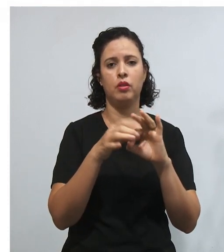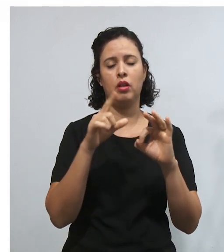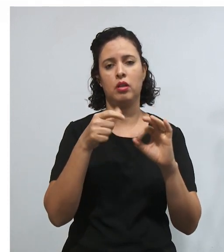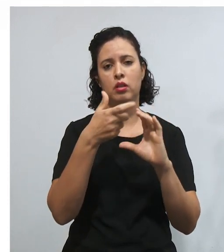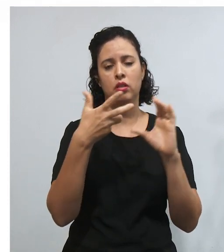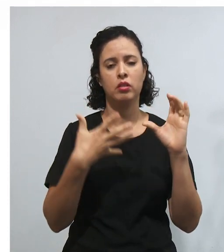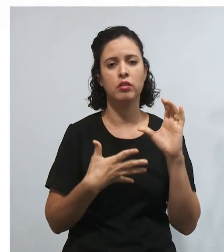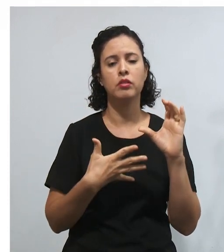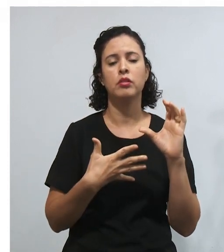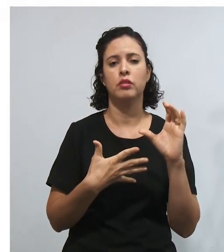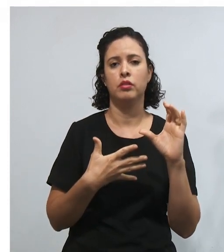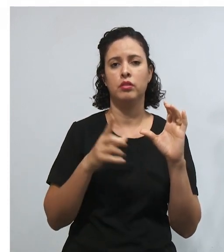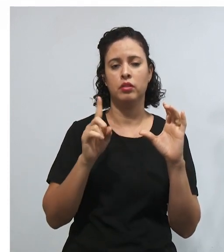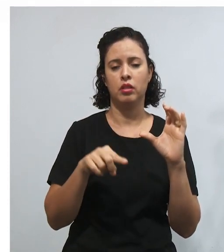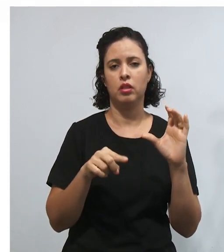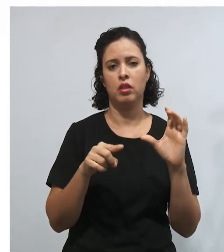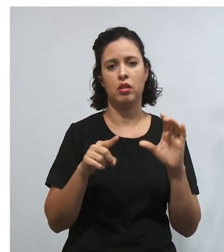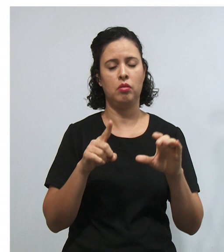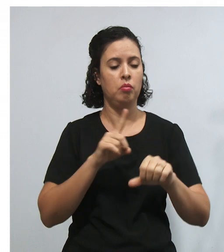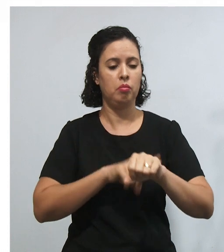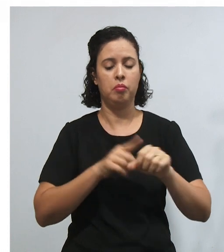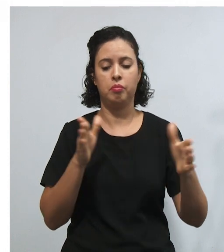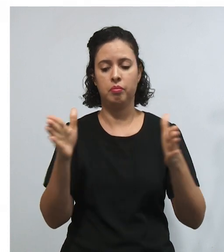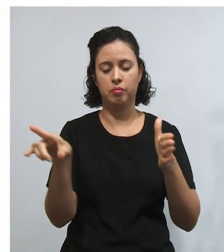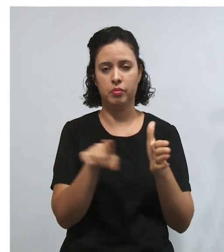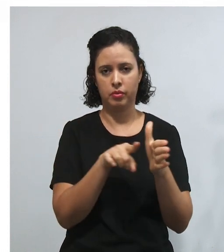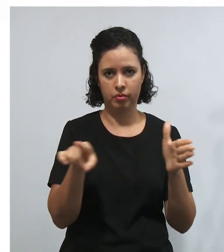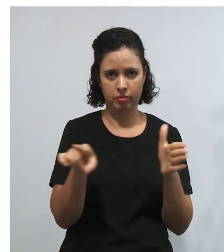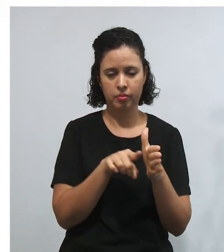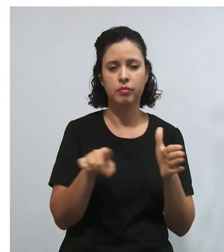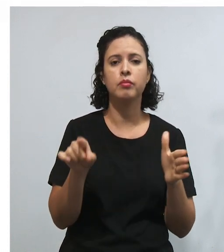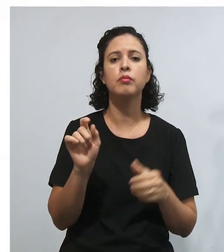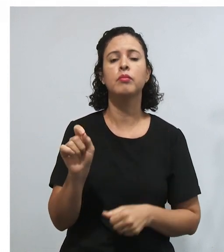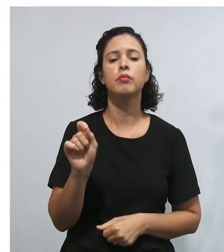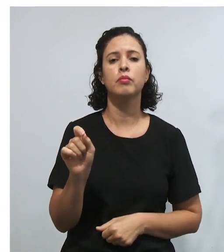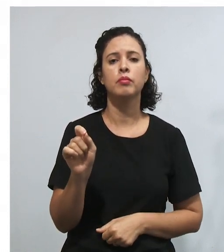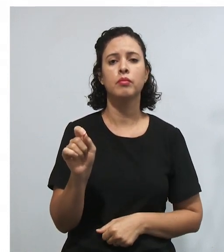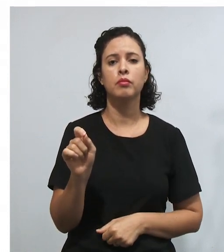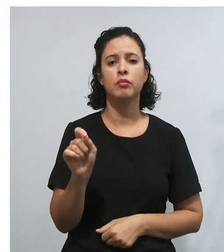classificado, mesmo que de forma transitória, temporária e precária, que a gente chama